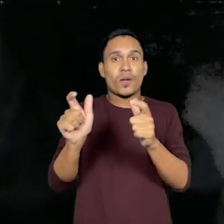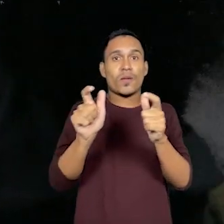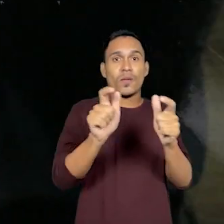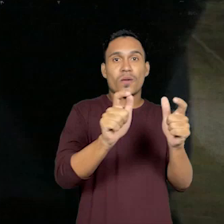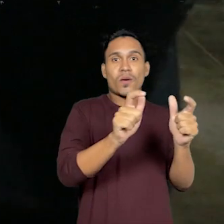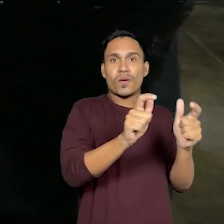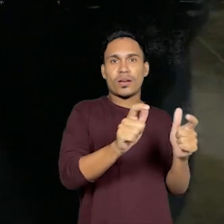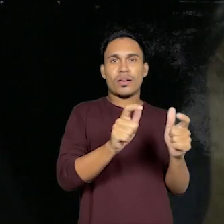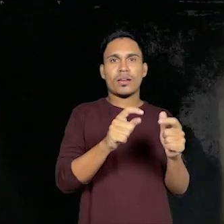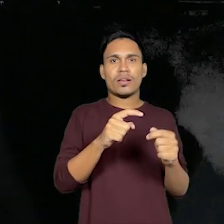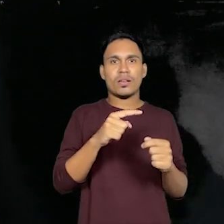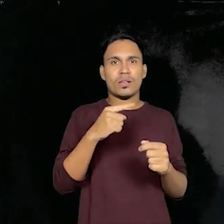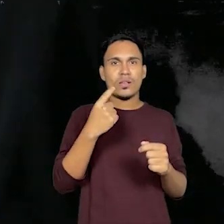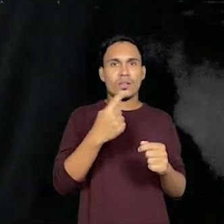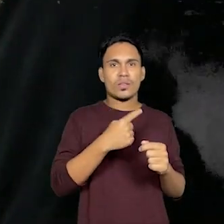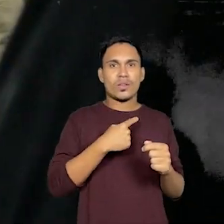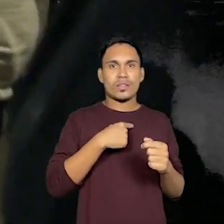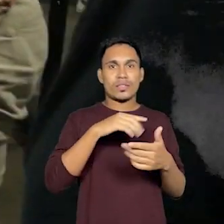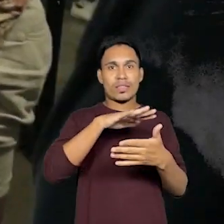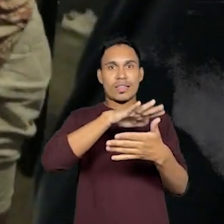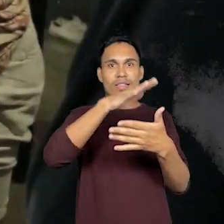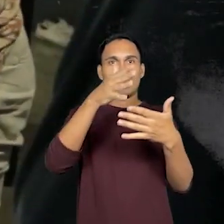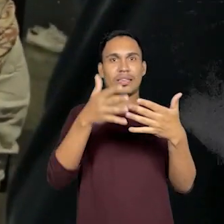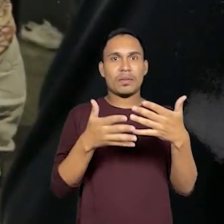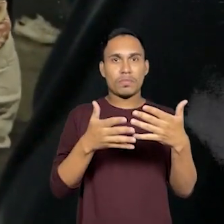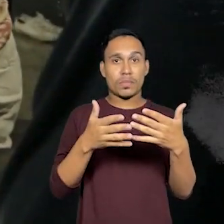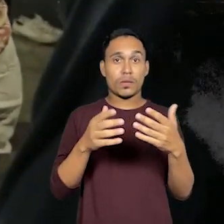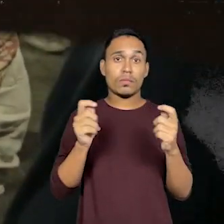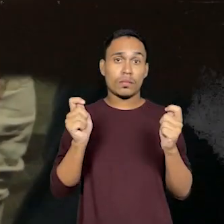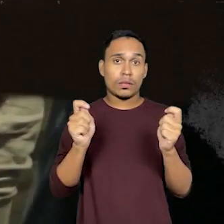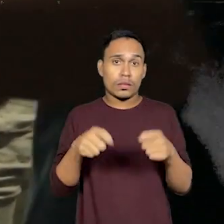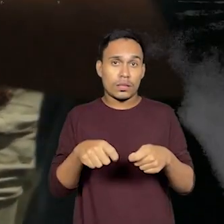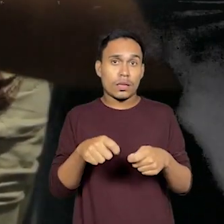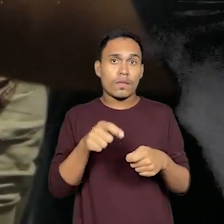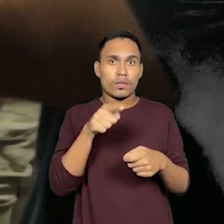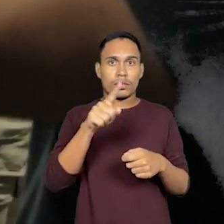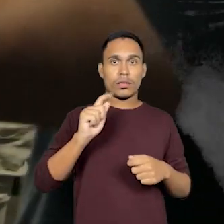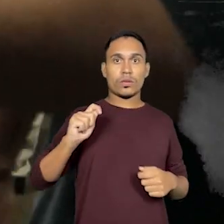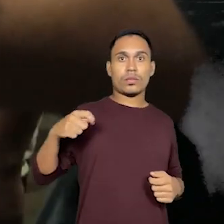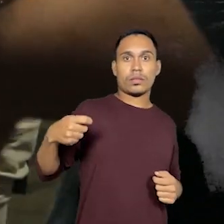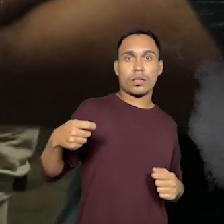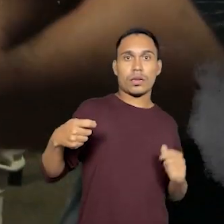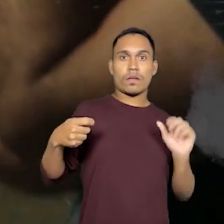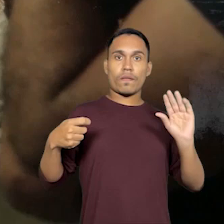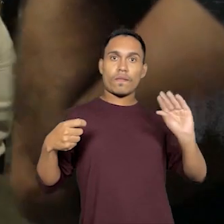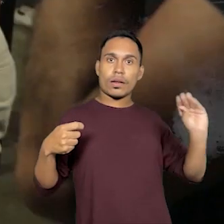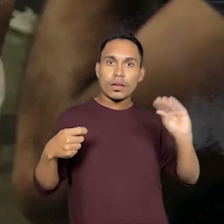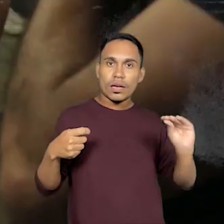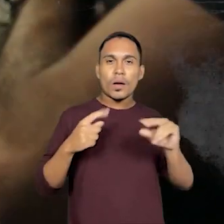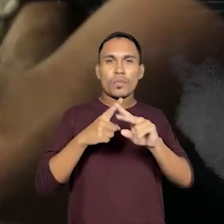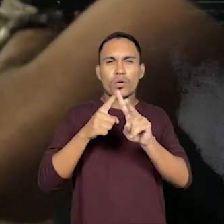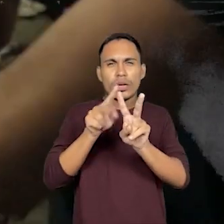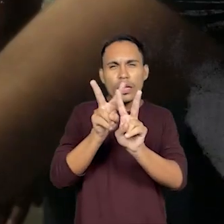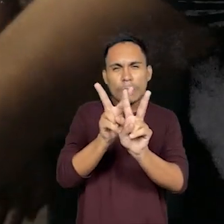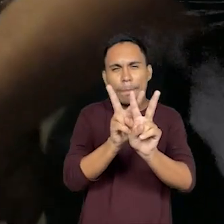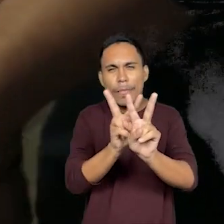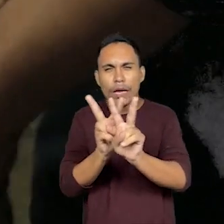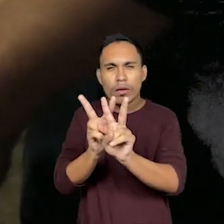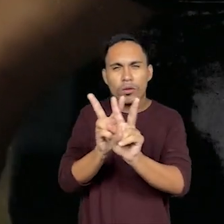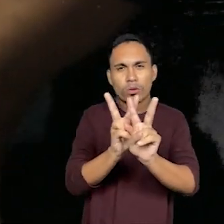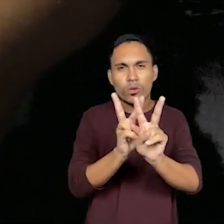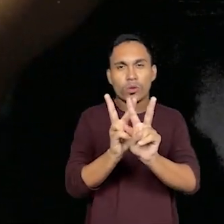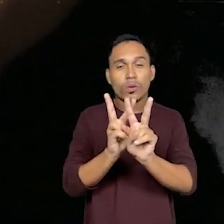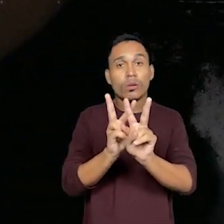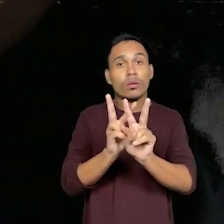alguma coisa que acontece em Libras, assim, que até você pode falar e, a gente, e o outro fazer sinal, só que a gente tá muito perto. Eles ensaiam